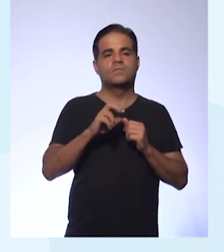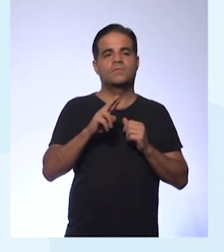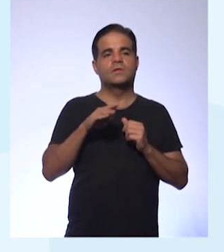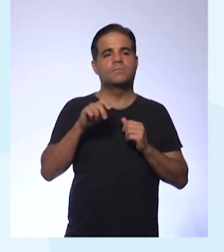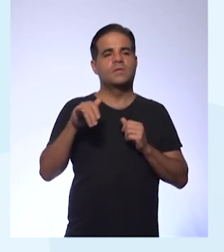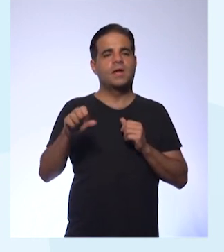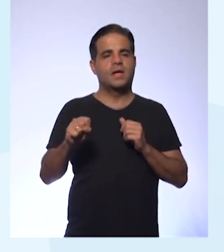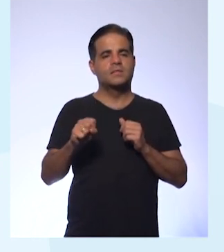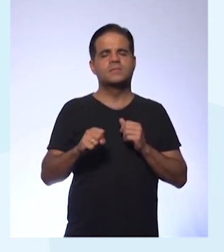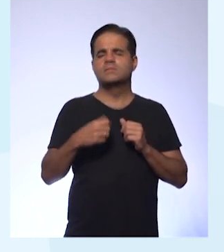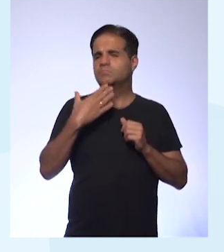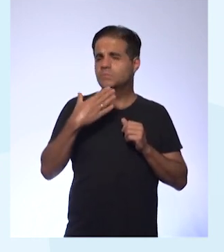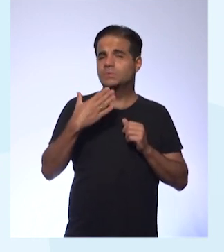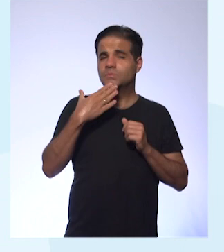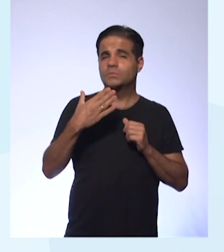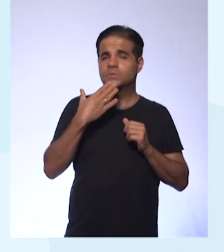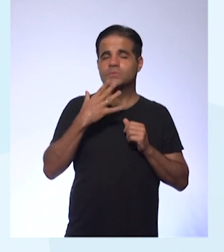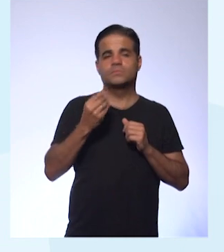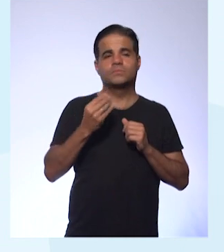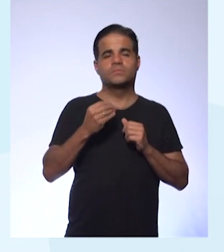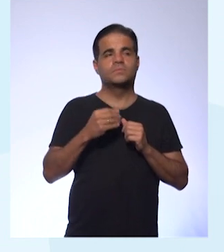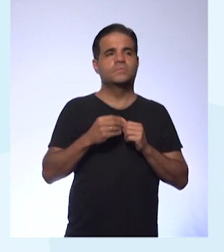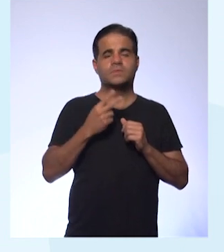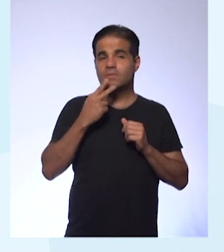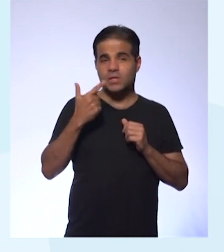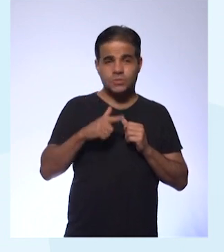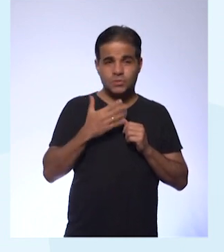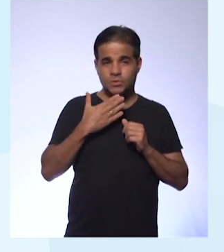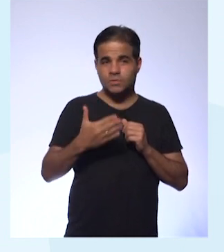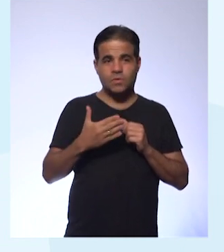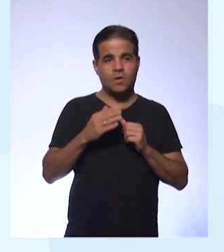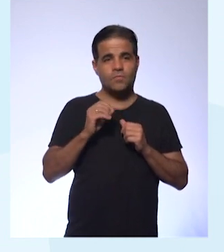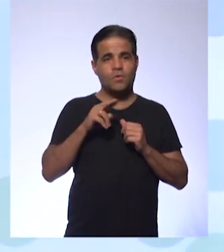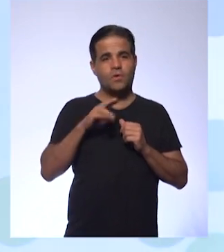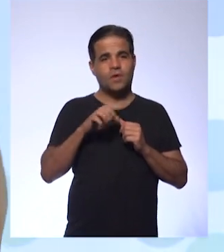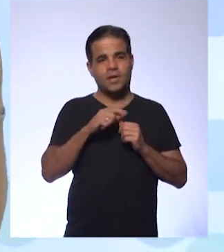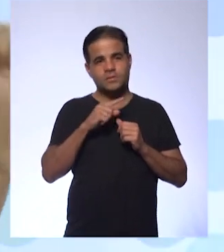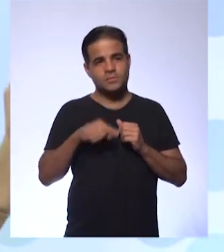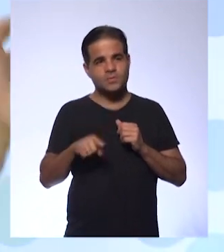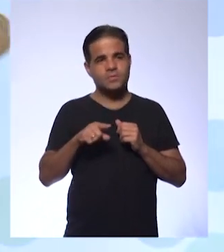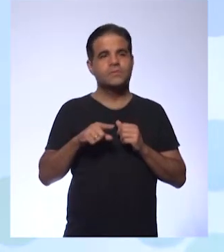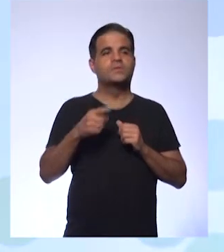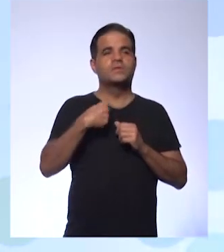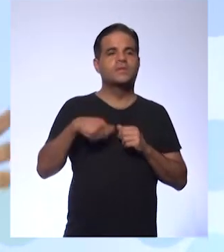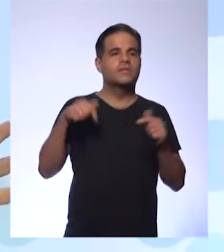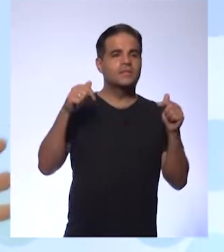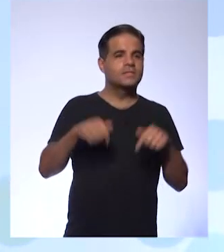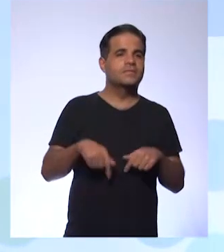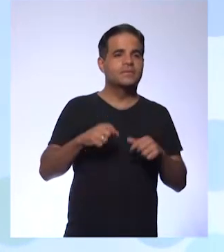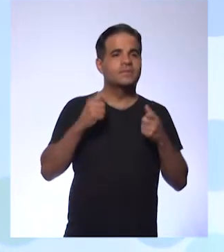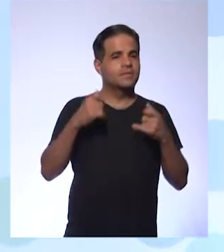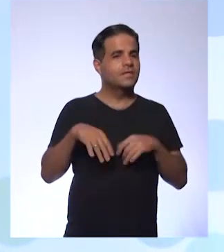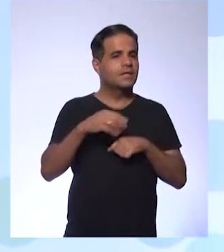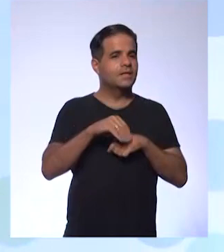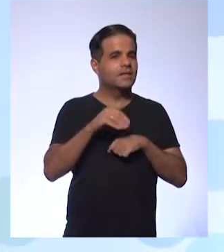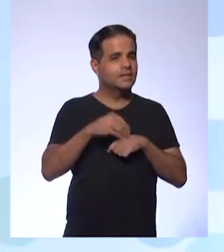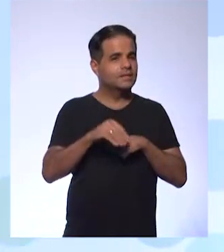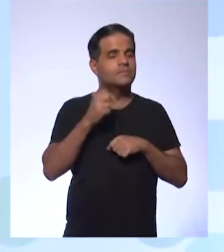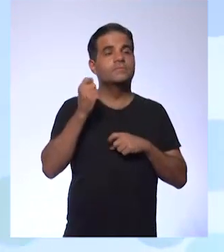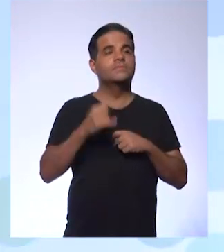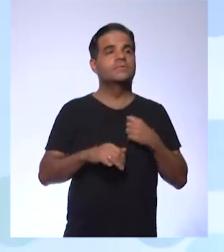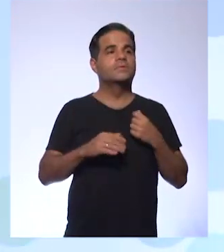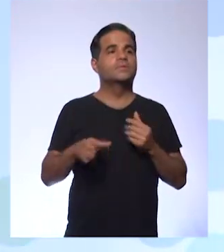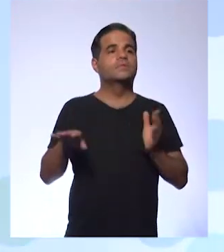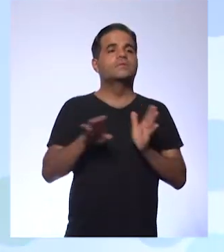animados, que eles pediram tanto. Vocês não vão falar de novo de orações subordinadas? Estamos aqui. Muito bem.